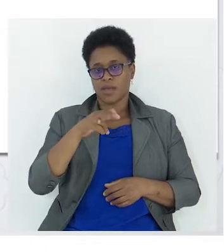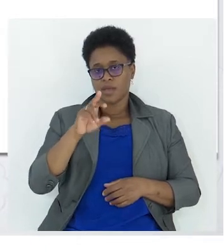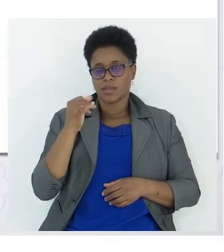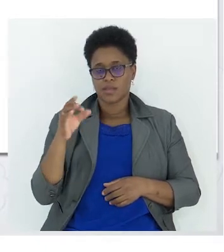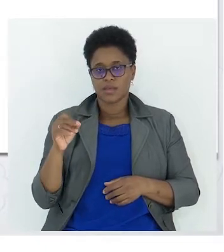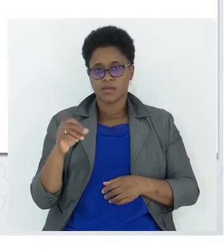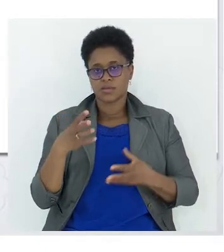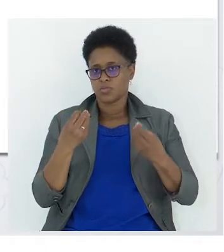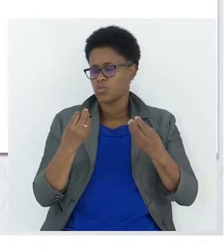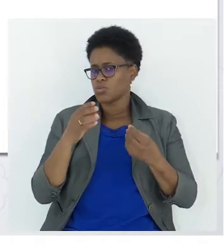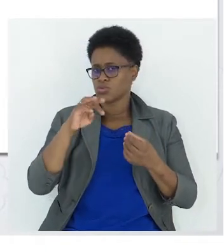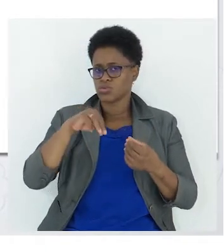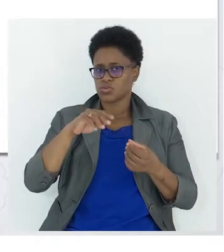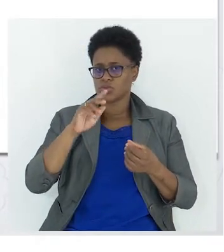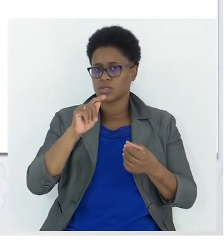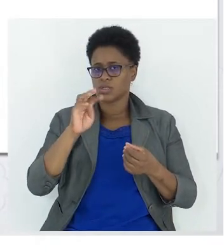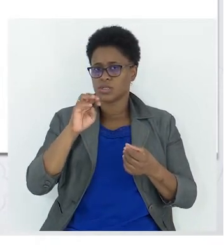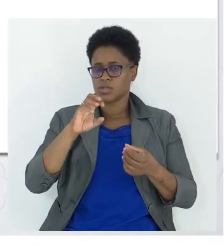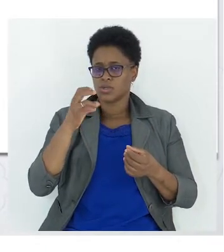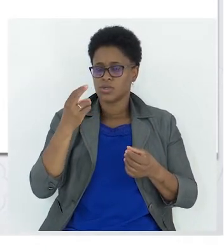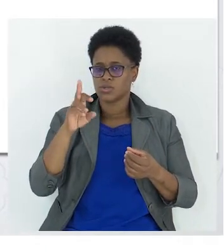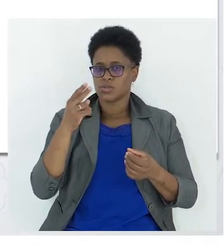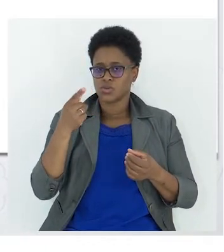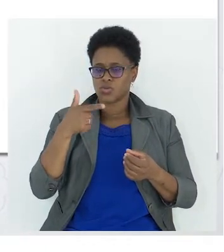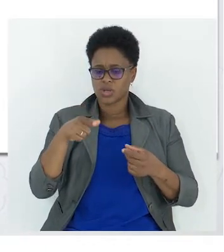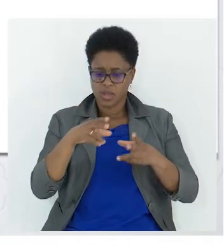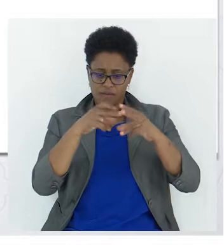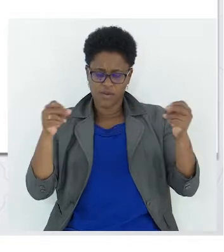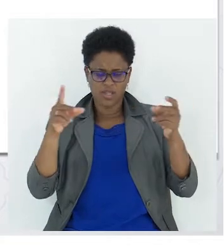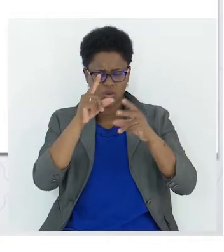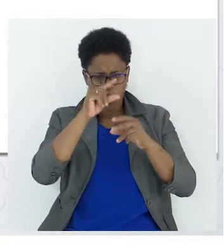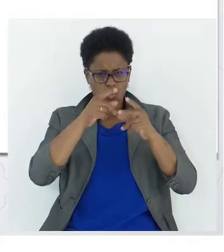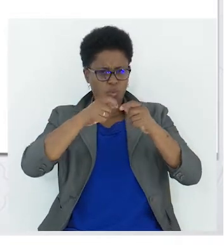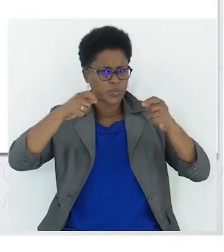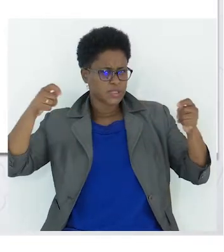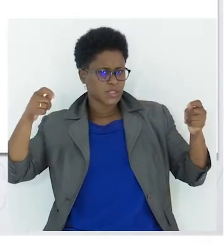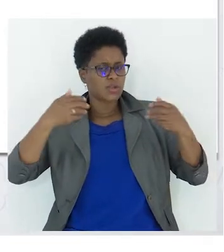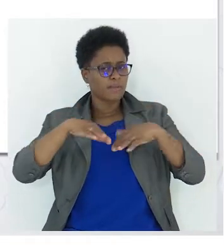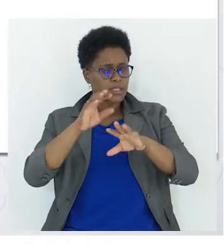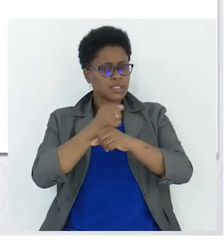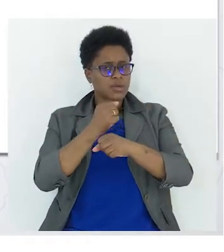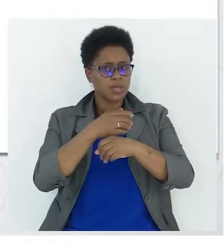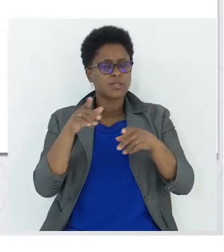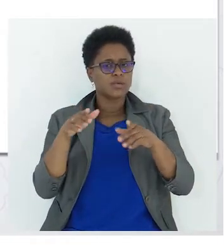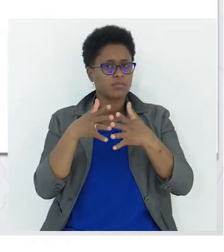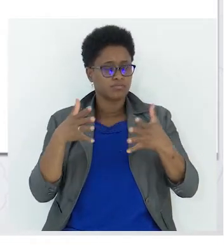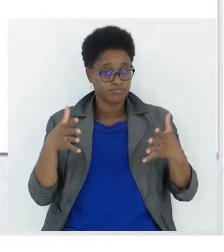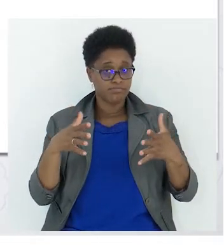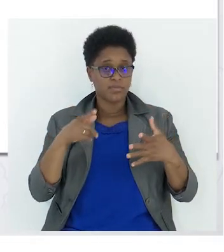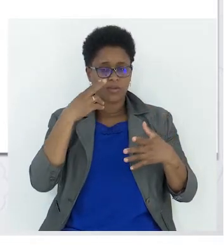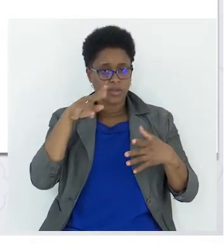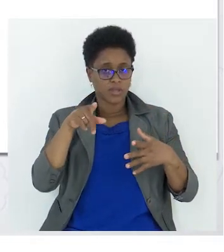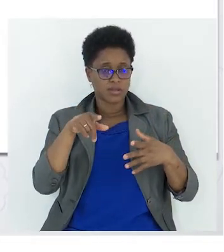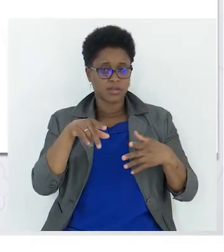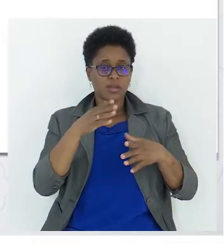mais longa, a tarefa é maior. Então começamos com A. Repara que A está antecipado desta palavra. Por